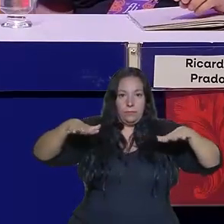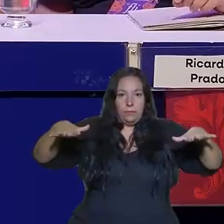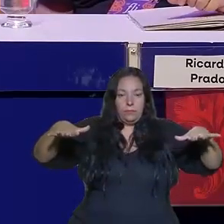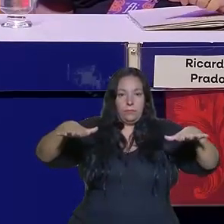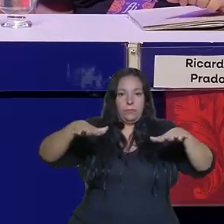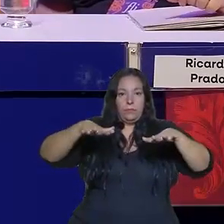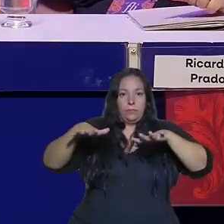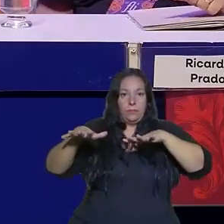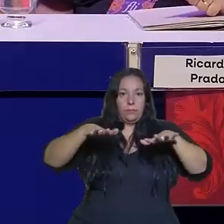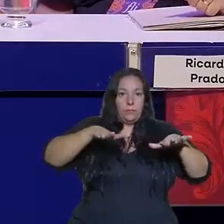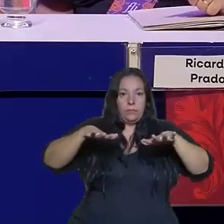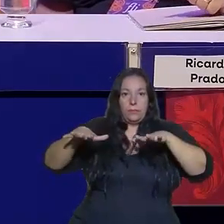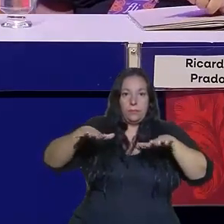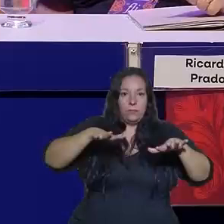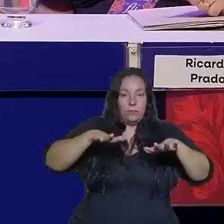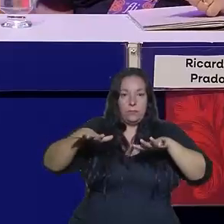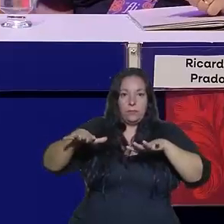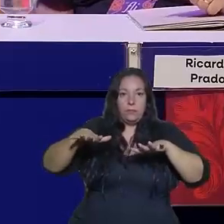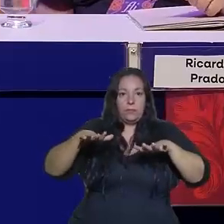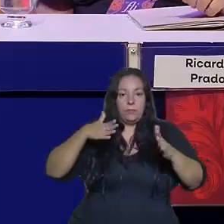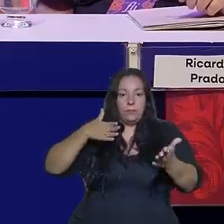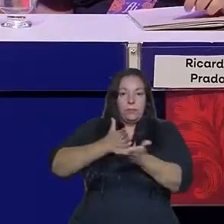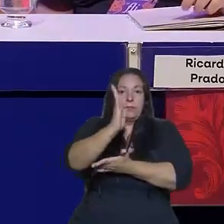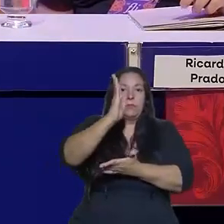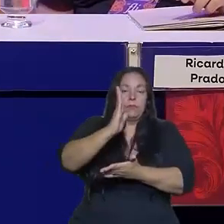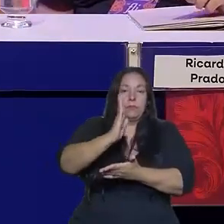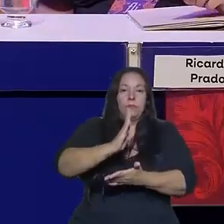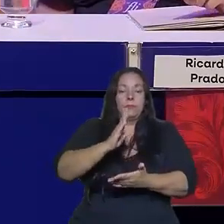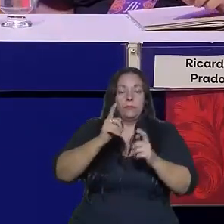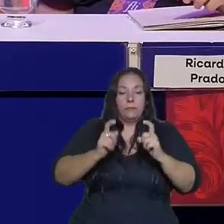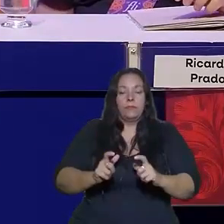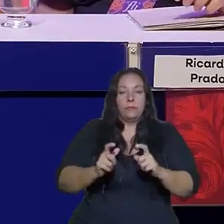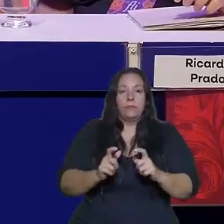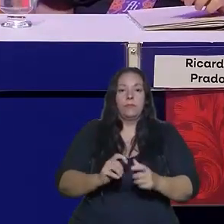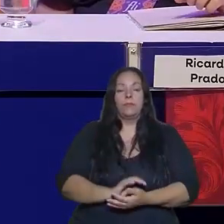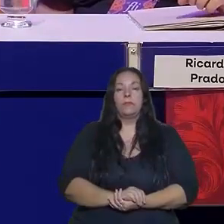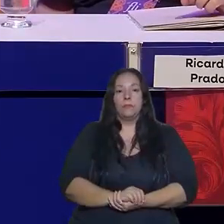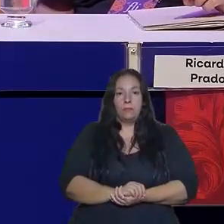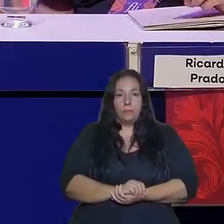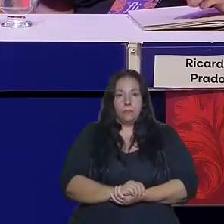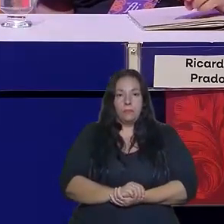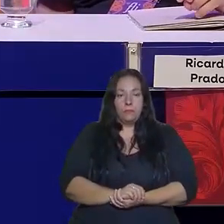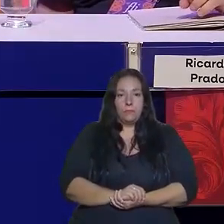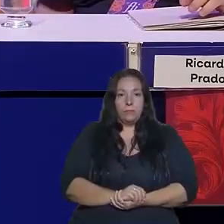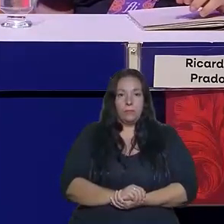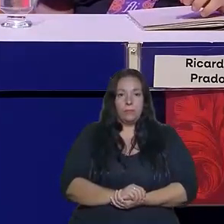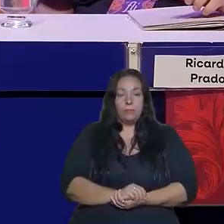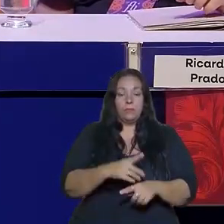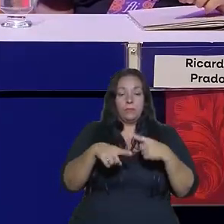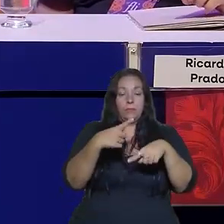de movimento, não é, de passagem de um lugar para